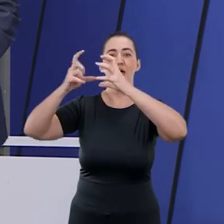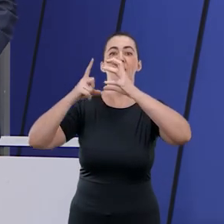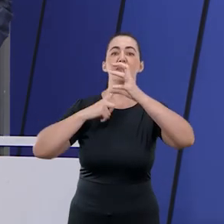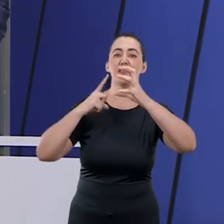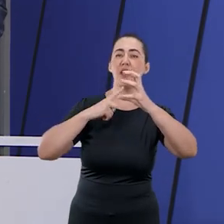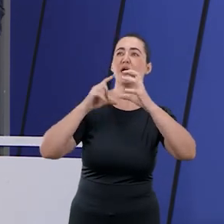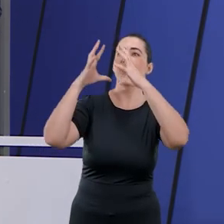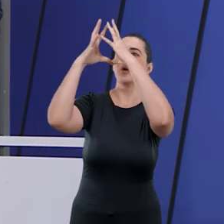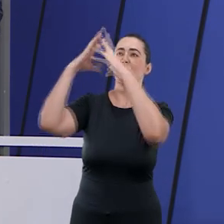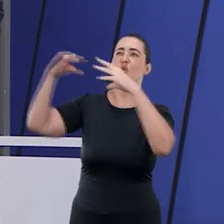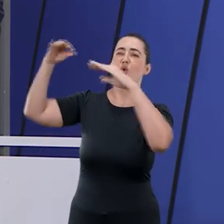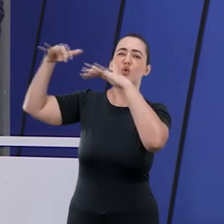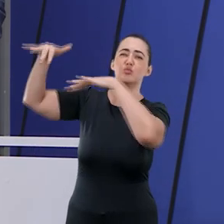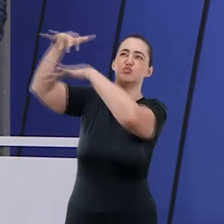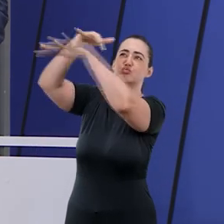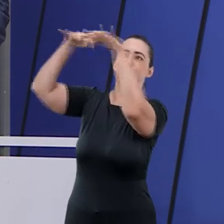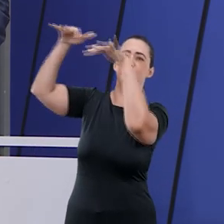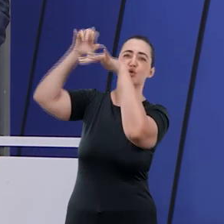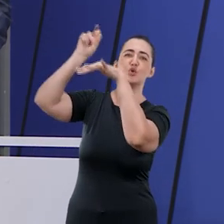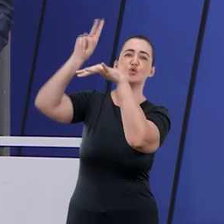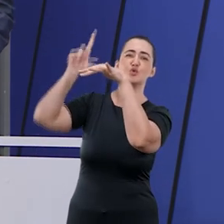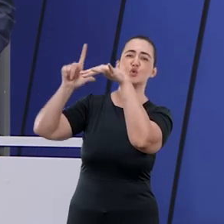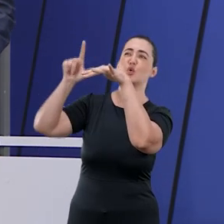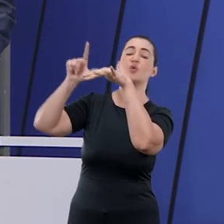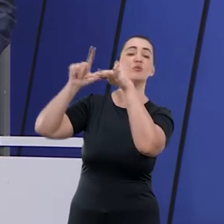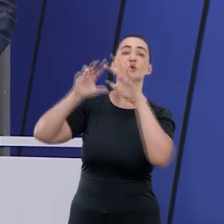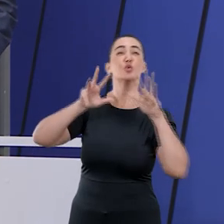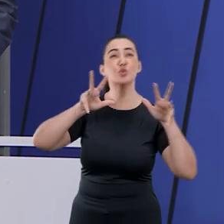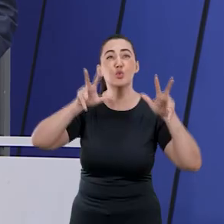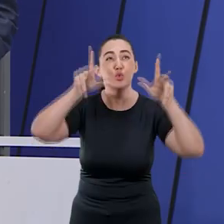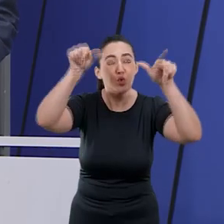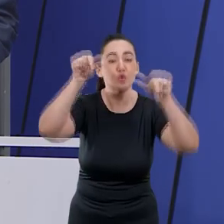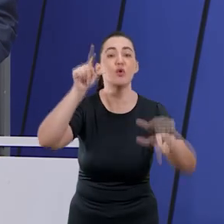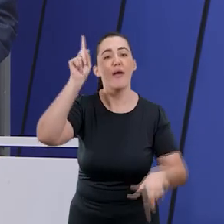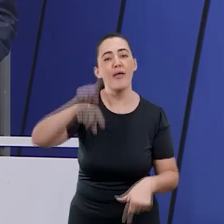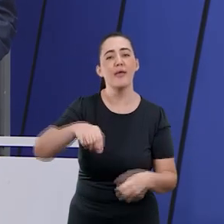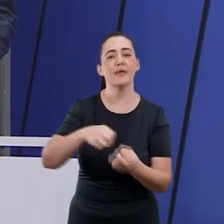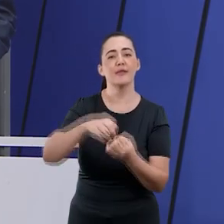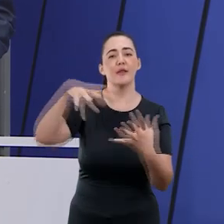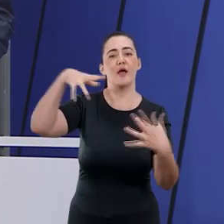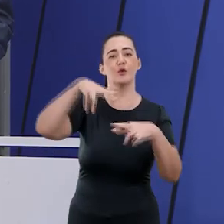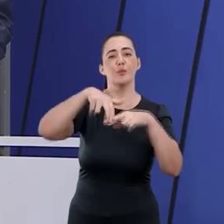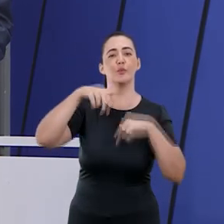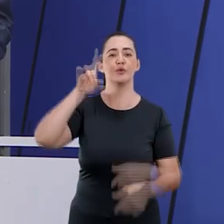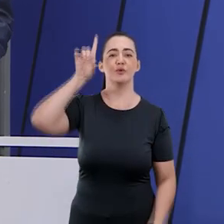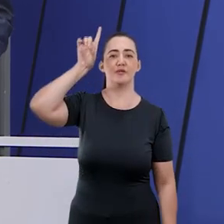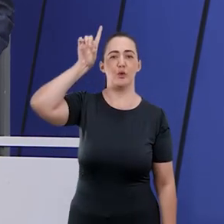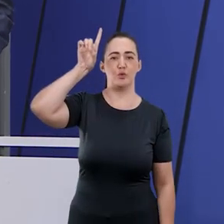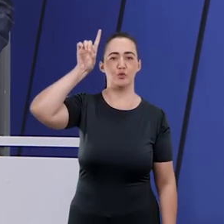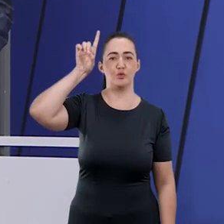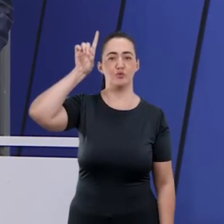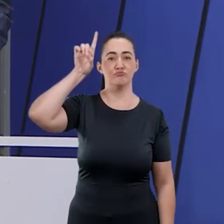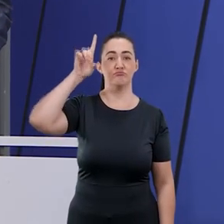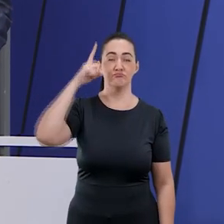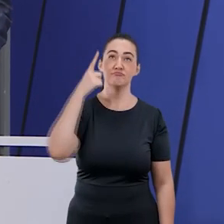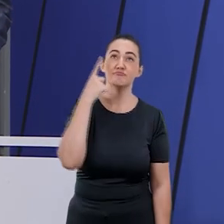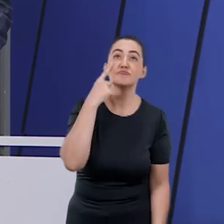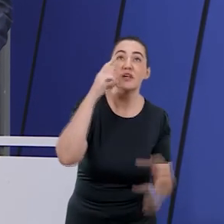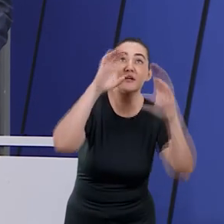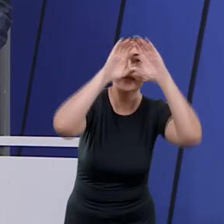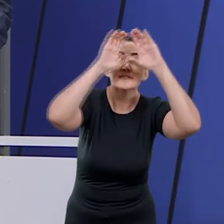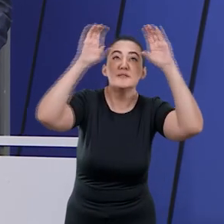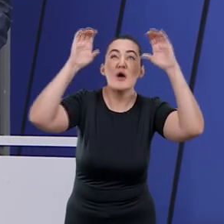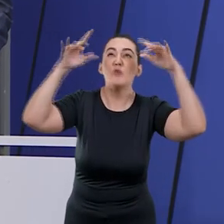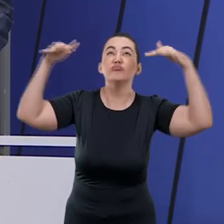lá estão. Tudo foi criado por Deus. É o que Platão falou. Olha para o céu e você vai ter